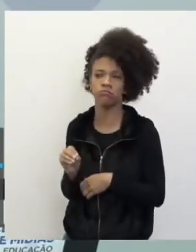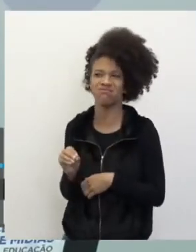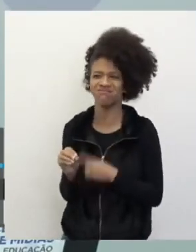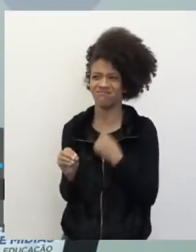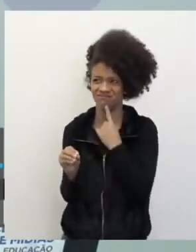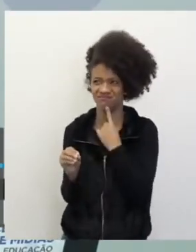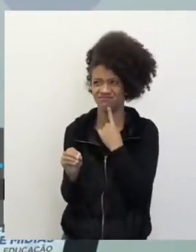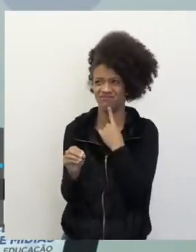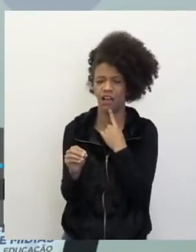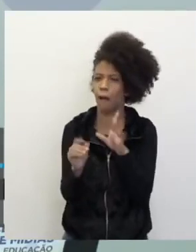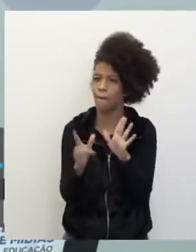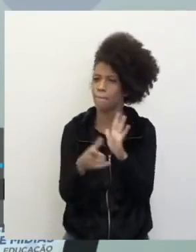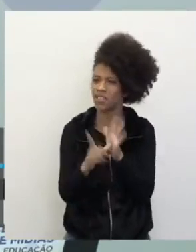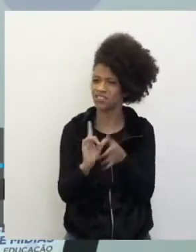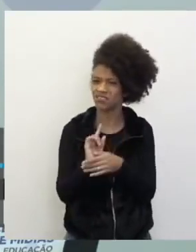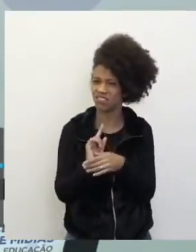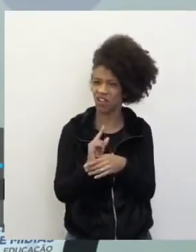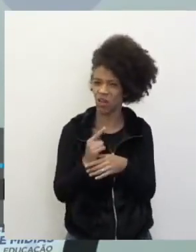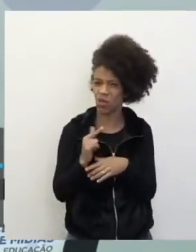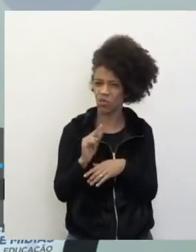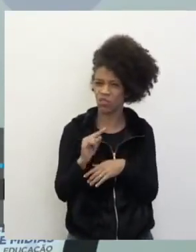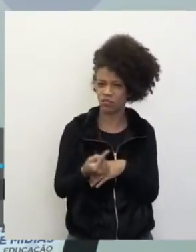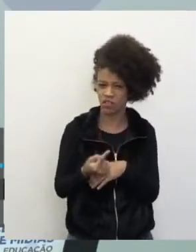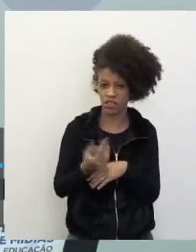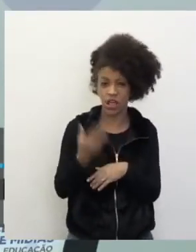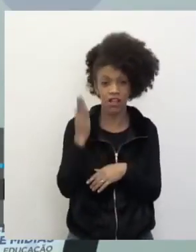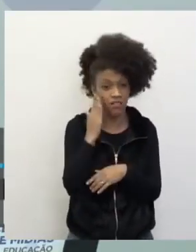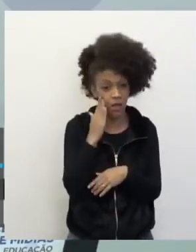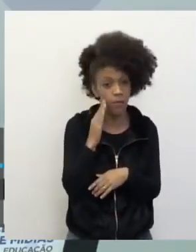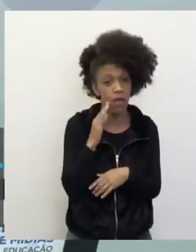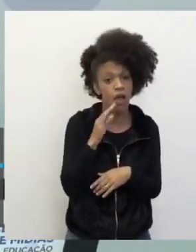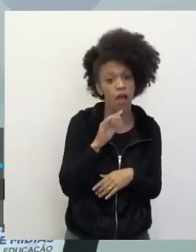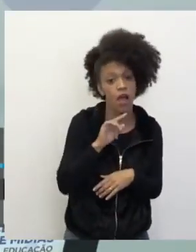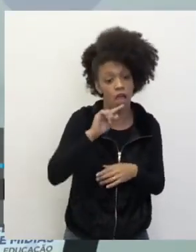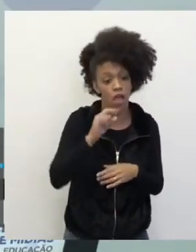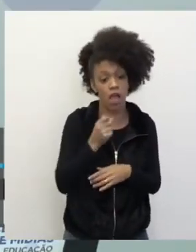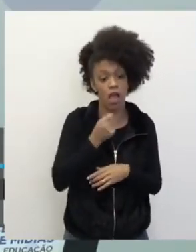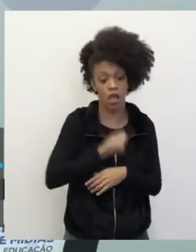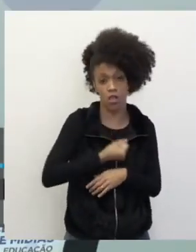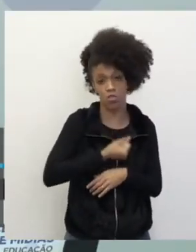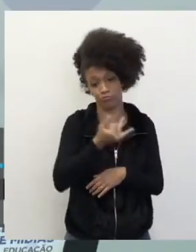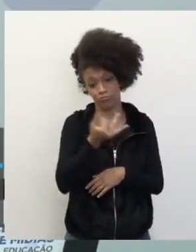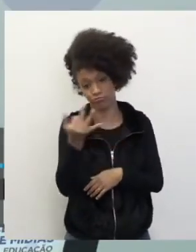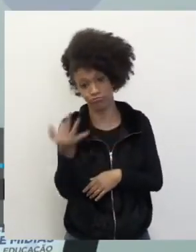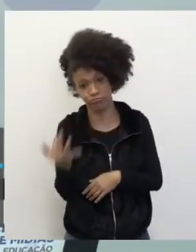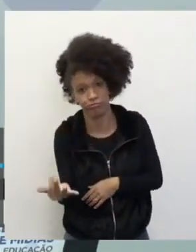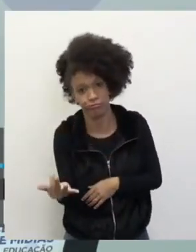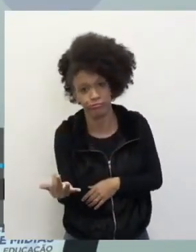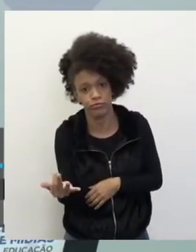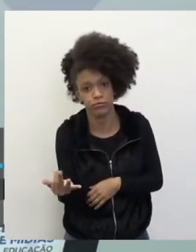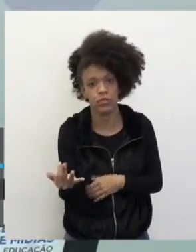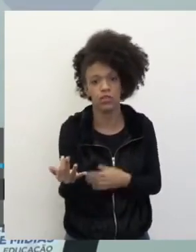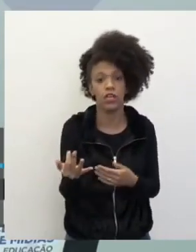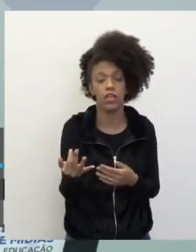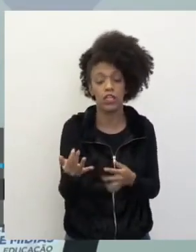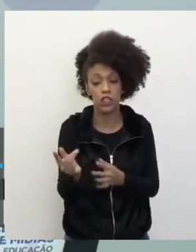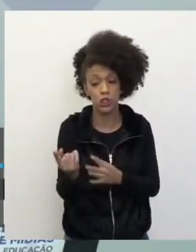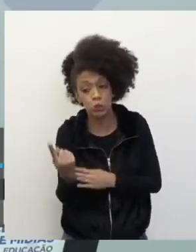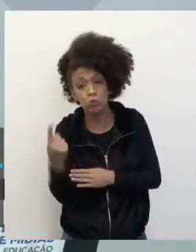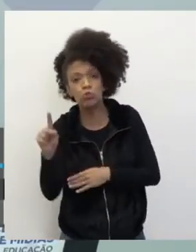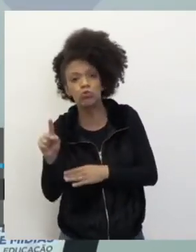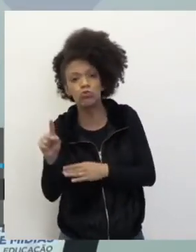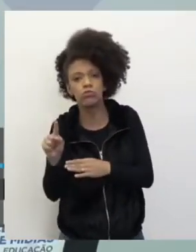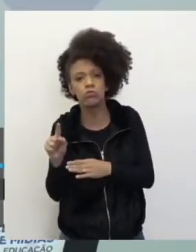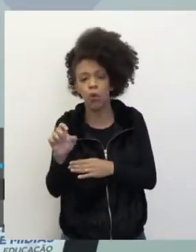não coloca a vírgula. Não tem esse clichê? A gente sabe da vírgula por enumeração? Lá no final do último a gente coloca um E